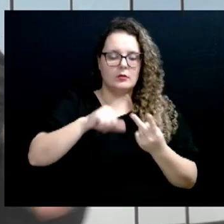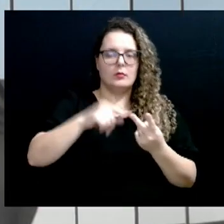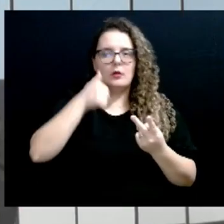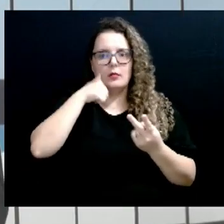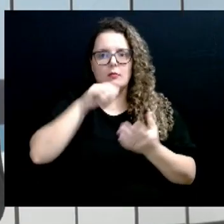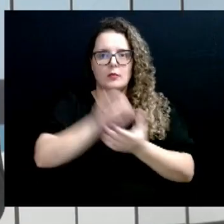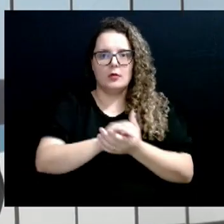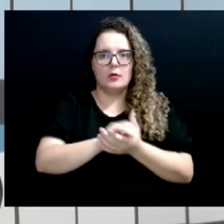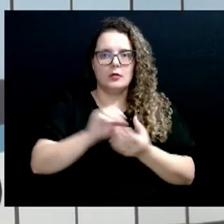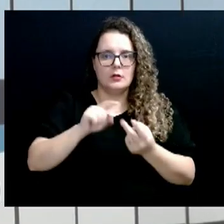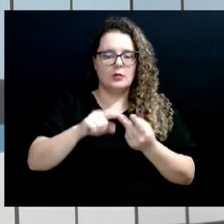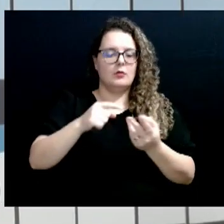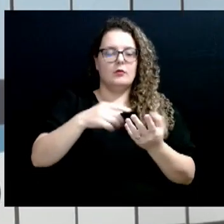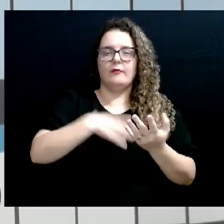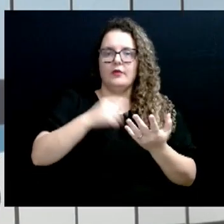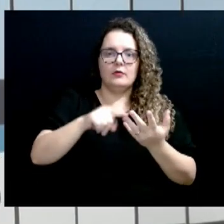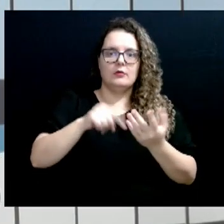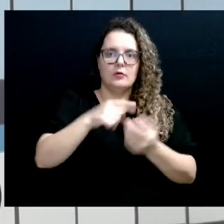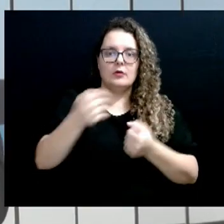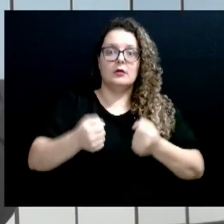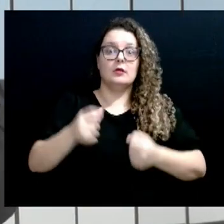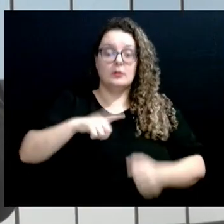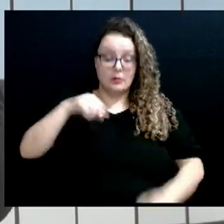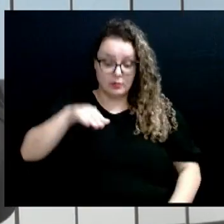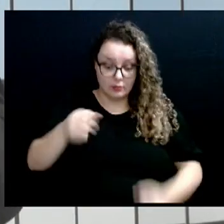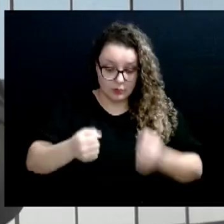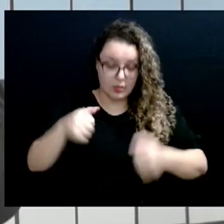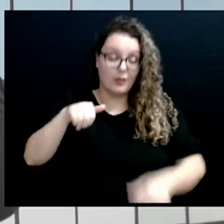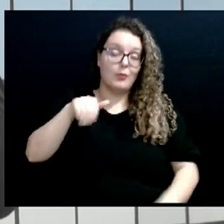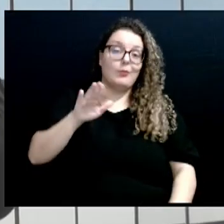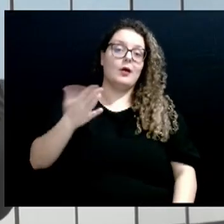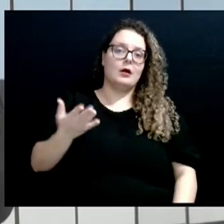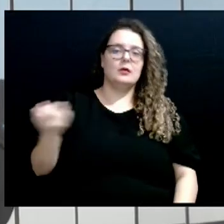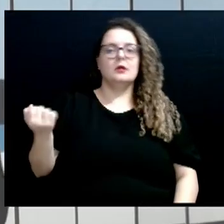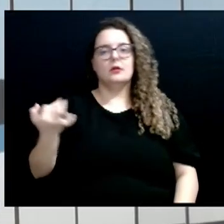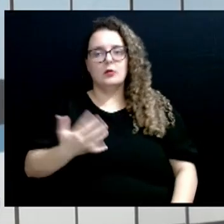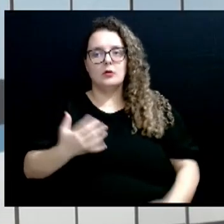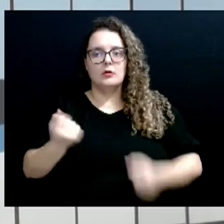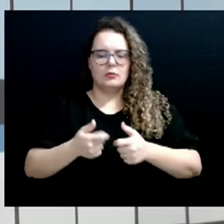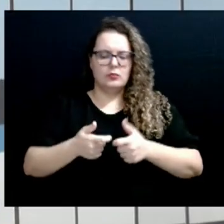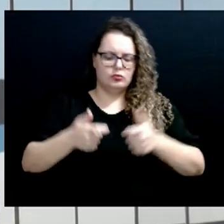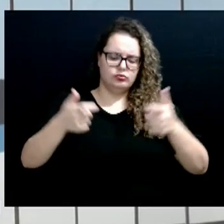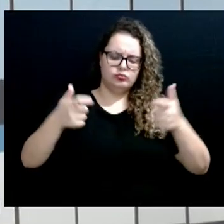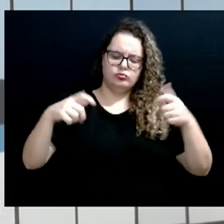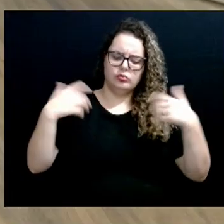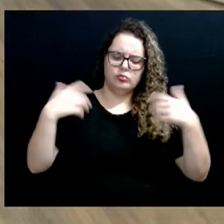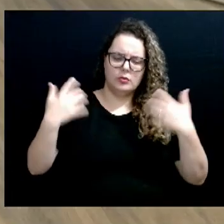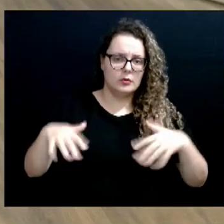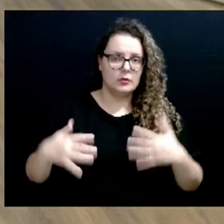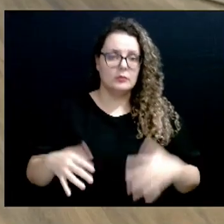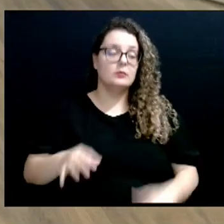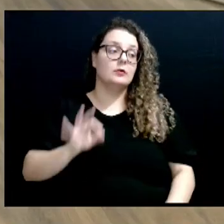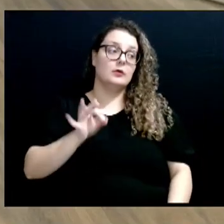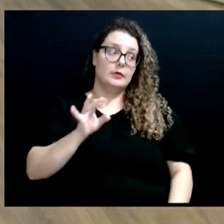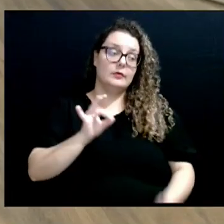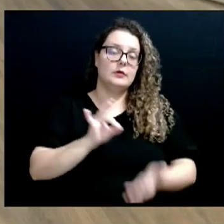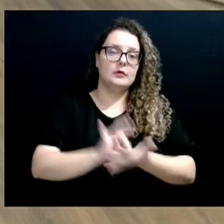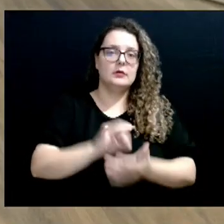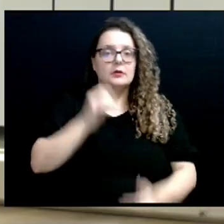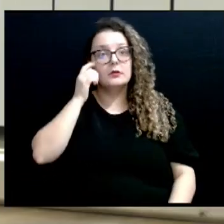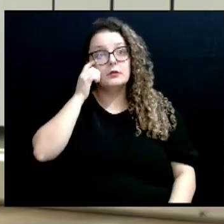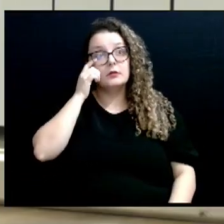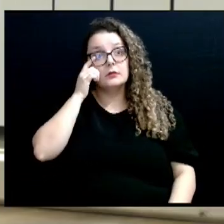seu carro, às vezes tem um carro extra. Enfim, a quantidade de carro aumentou absurdamente. É verdade. Bom, a ideia